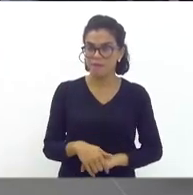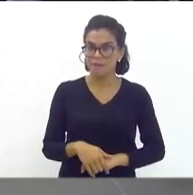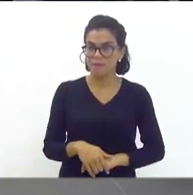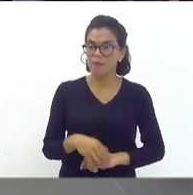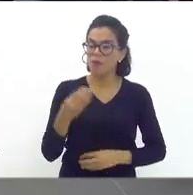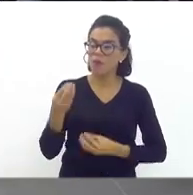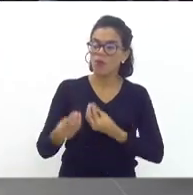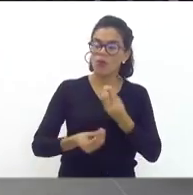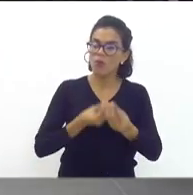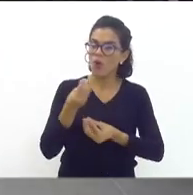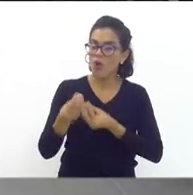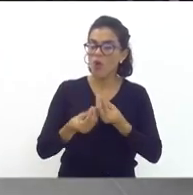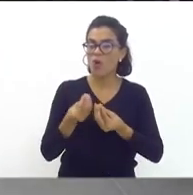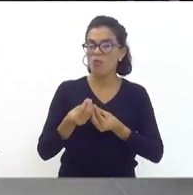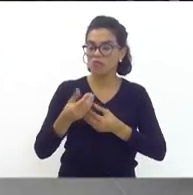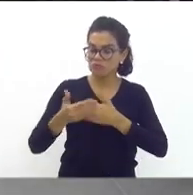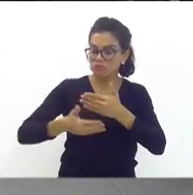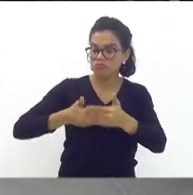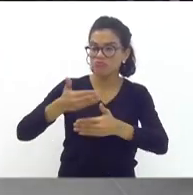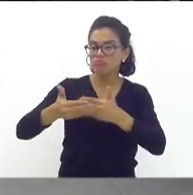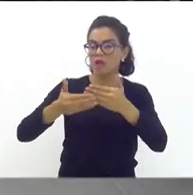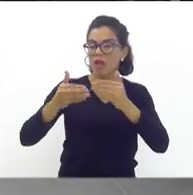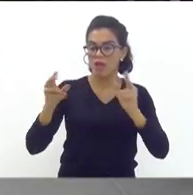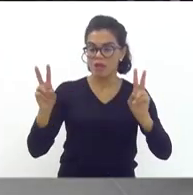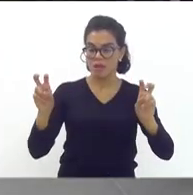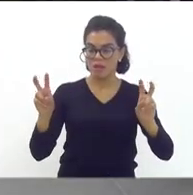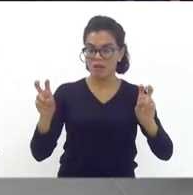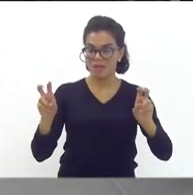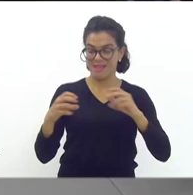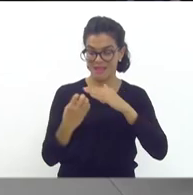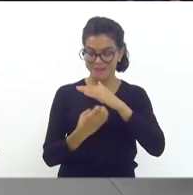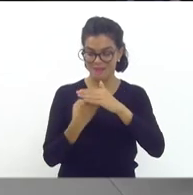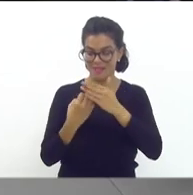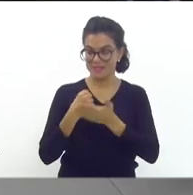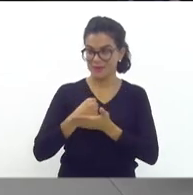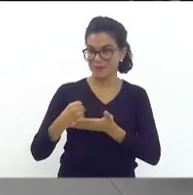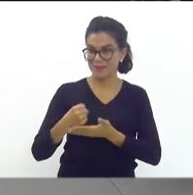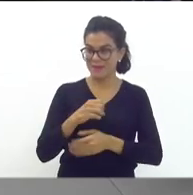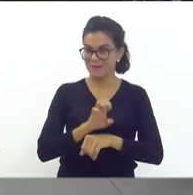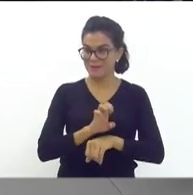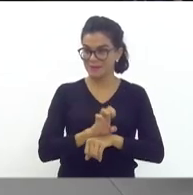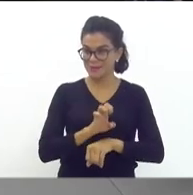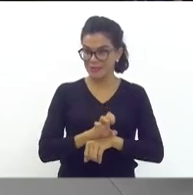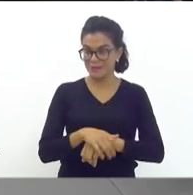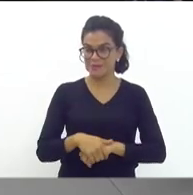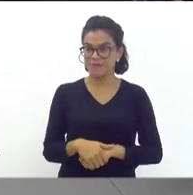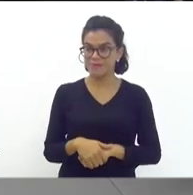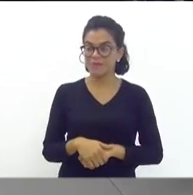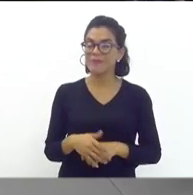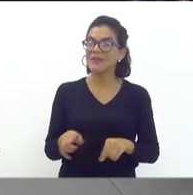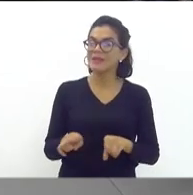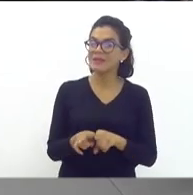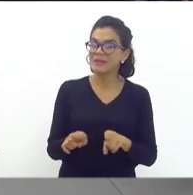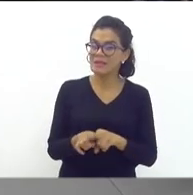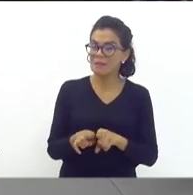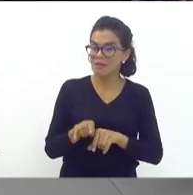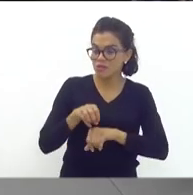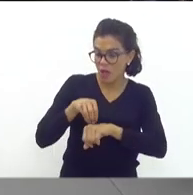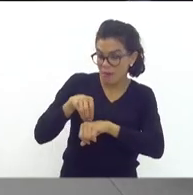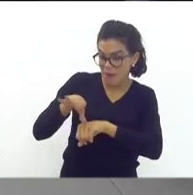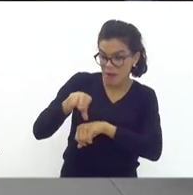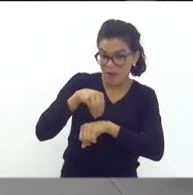tá essa questão da concessionária tem de vista que a gente está chegando ao final dela e só para título de